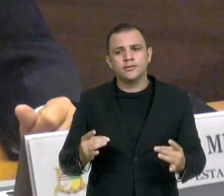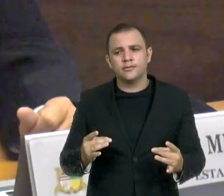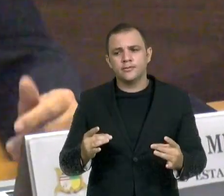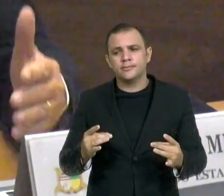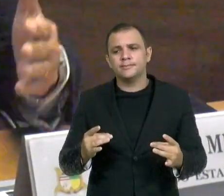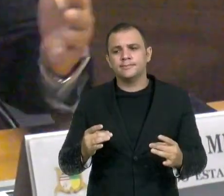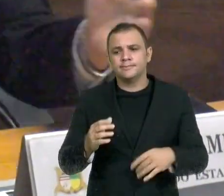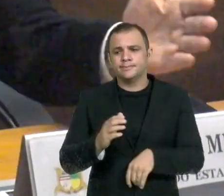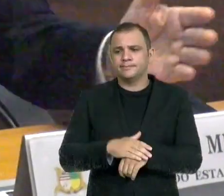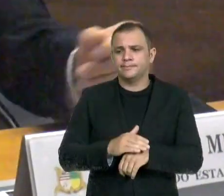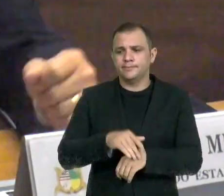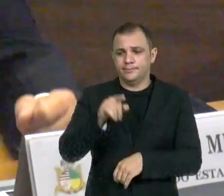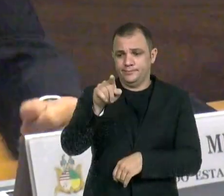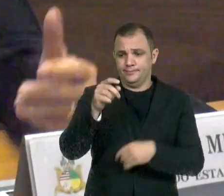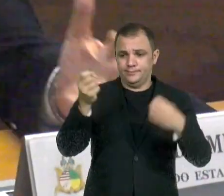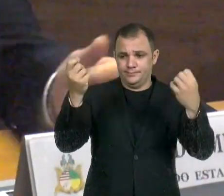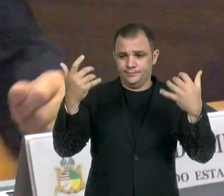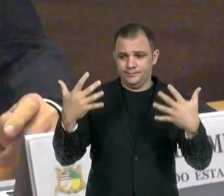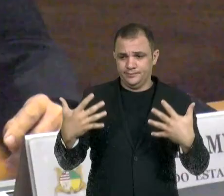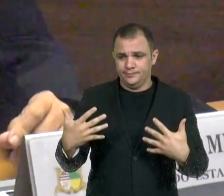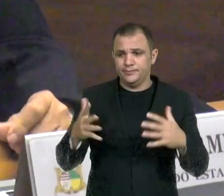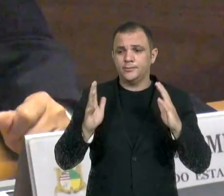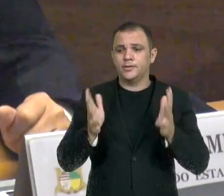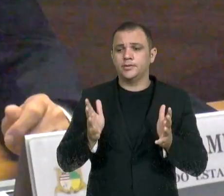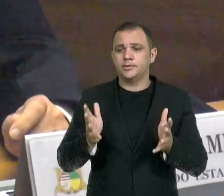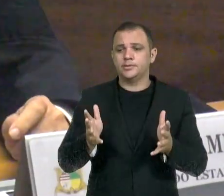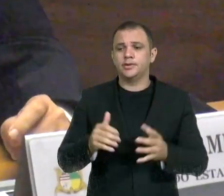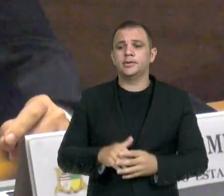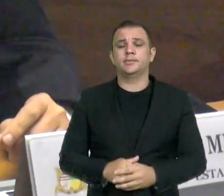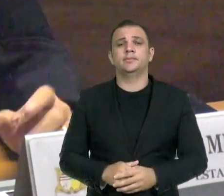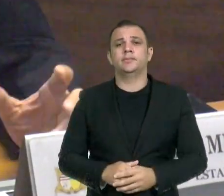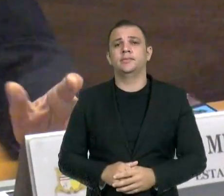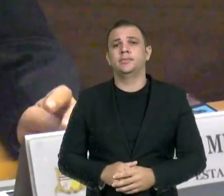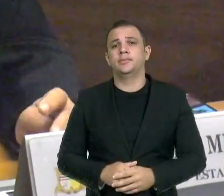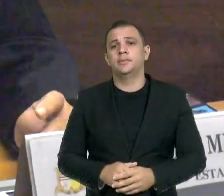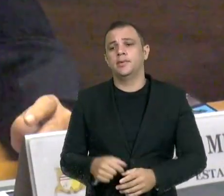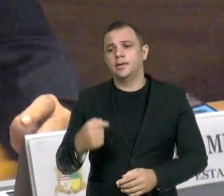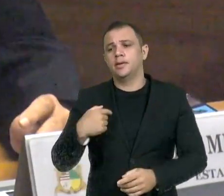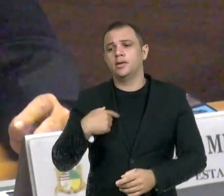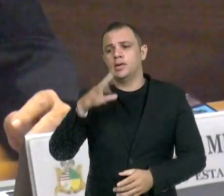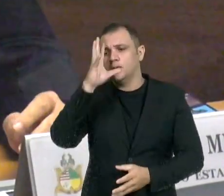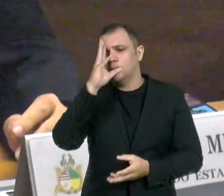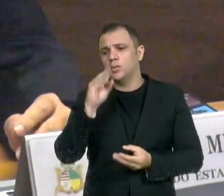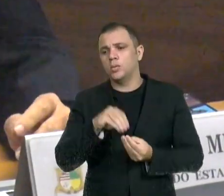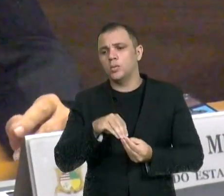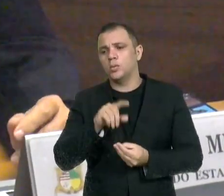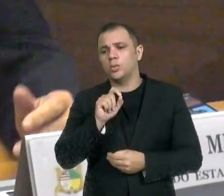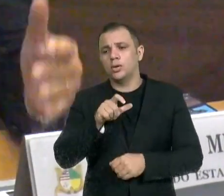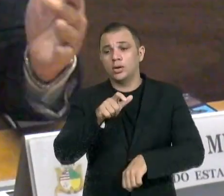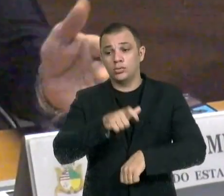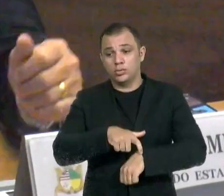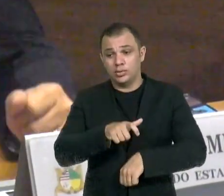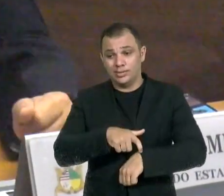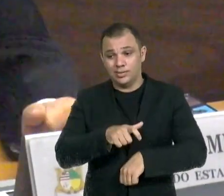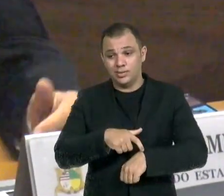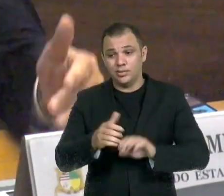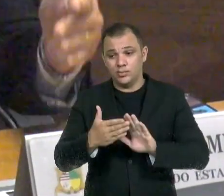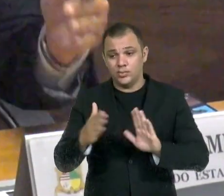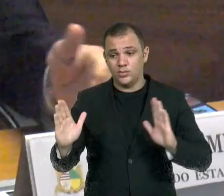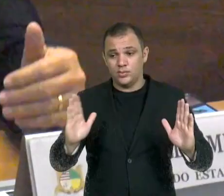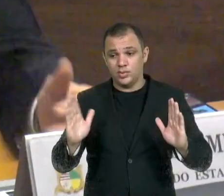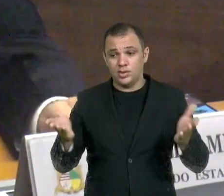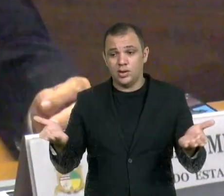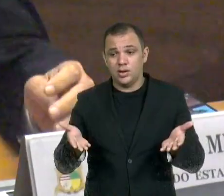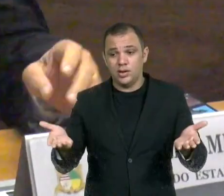Vossa Excelência já relatou, já explanou aí. Eu entendo que o momento exige que essa casa